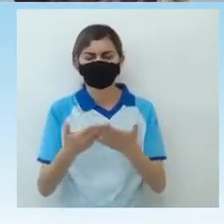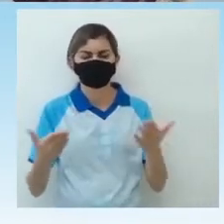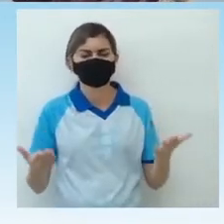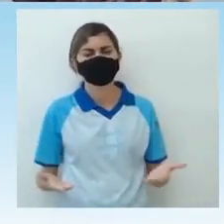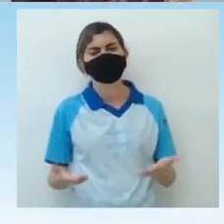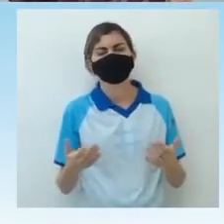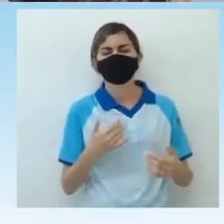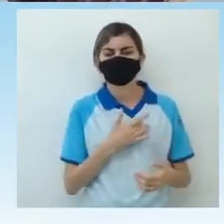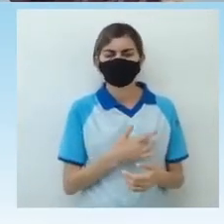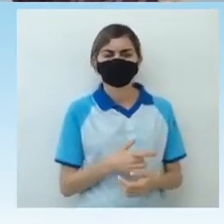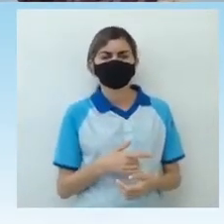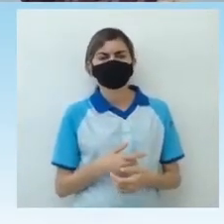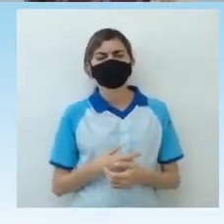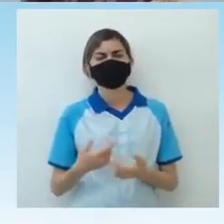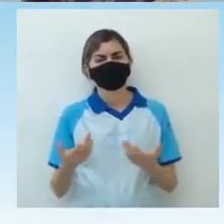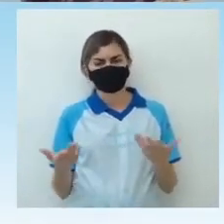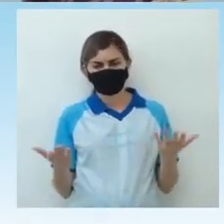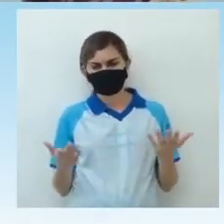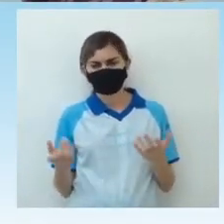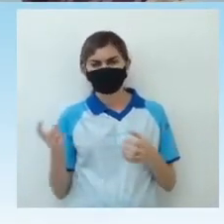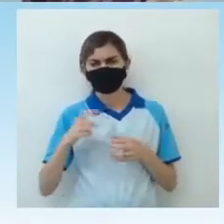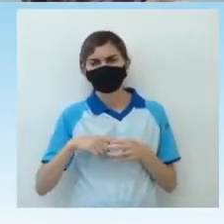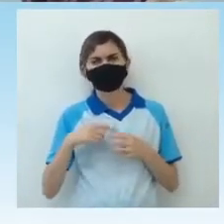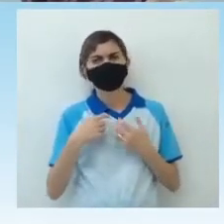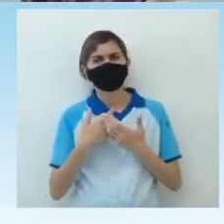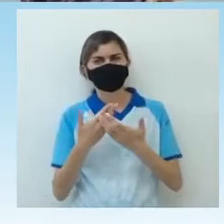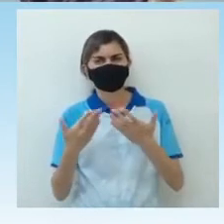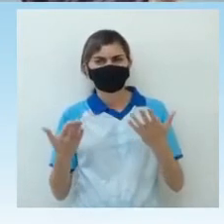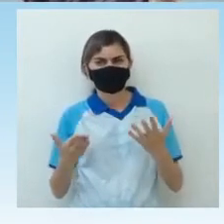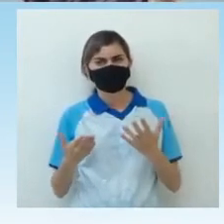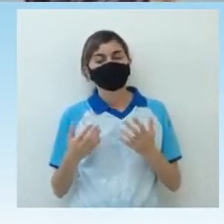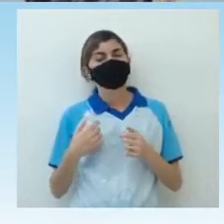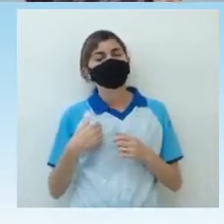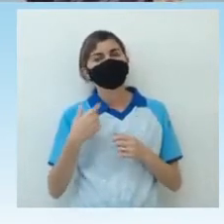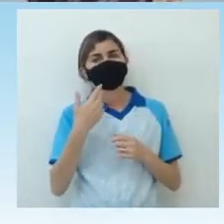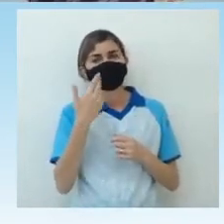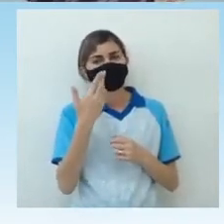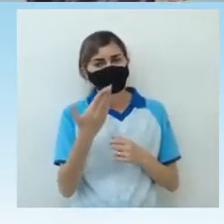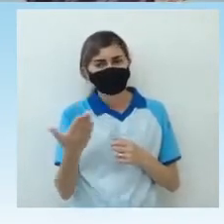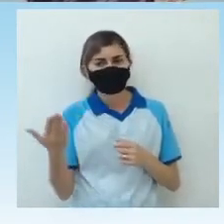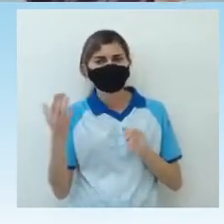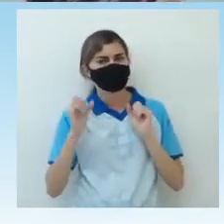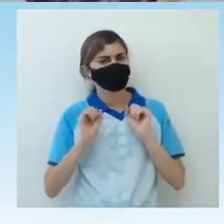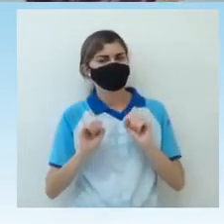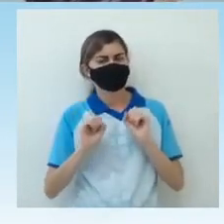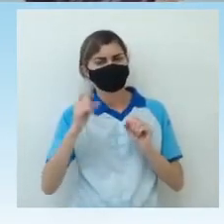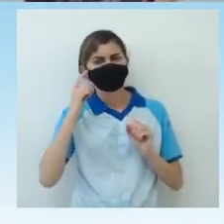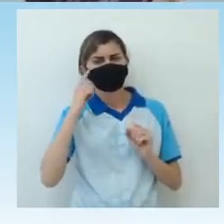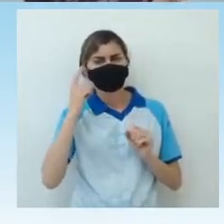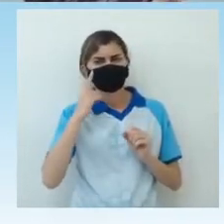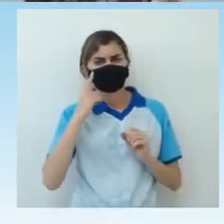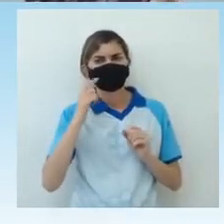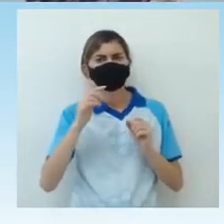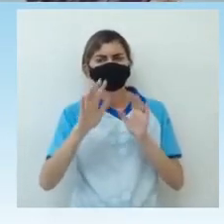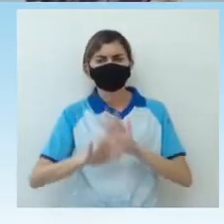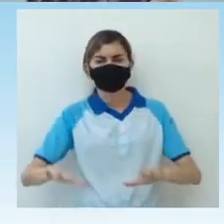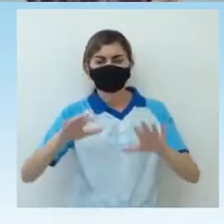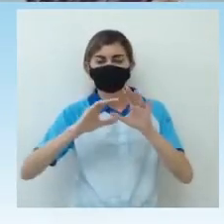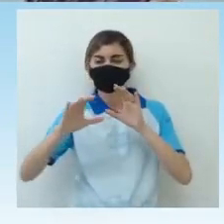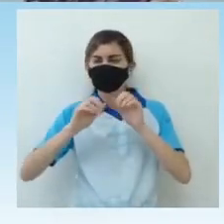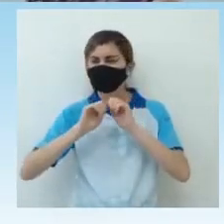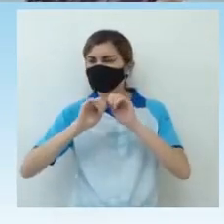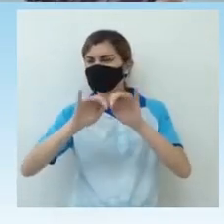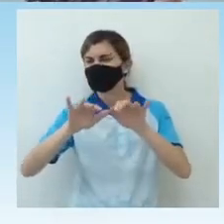potencializadores, tá, gente? Então vou voltar à frase, tá? Para ficar bem claro para vocês. É possível pensar nos meios de comunicação de